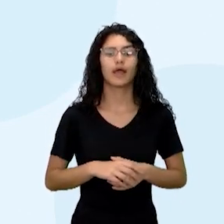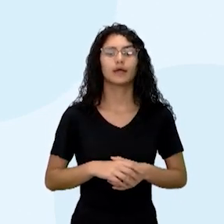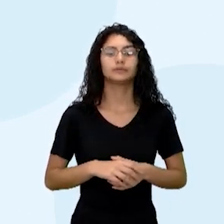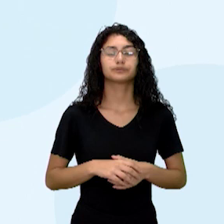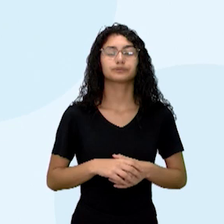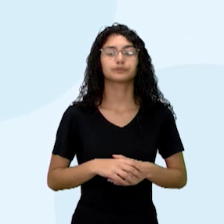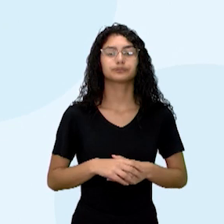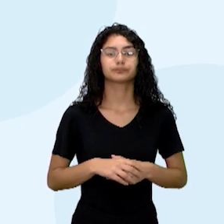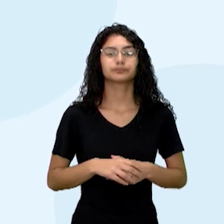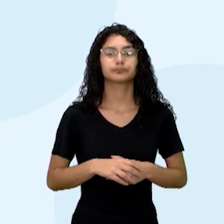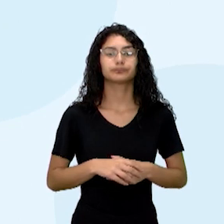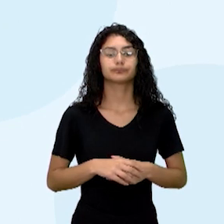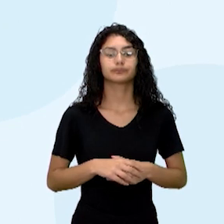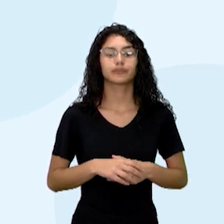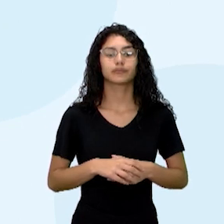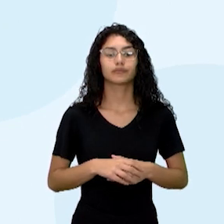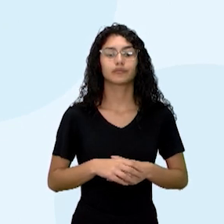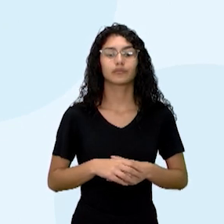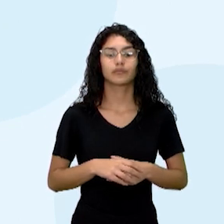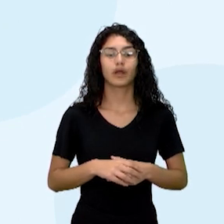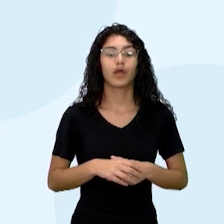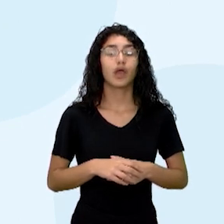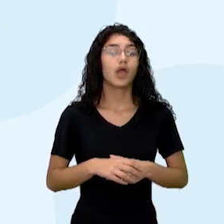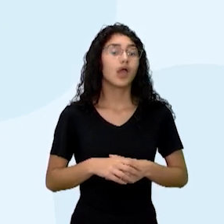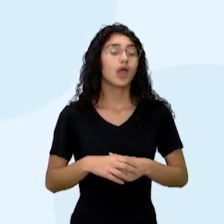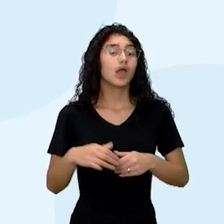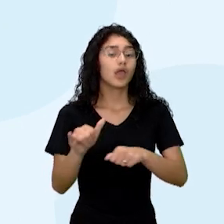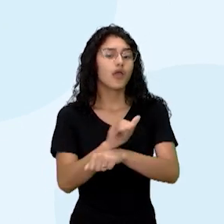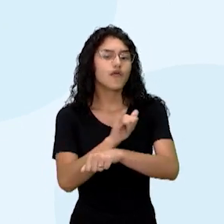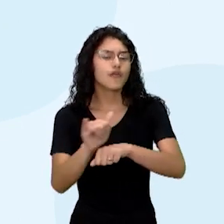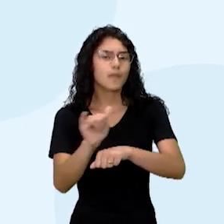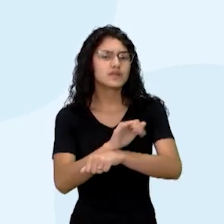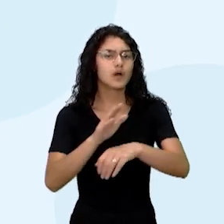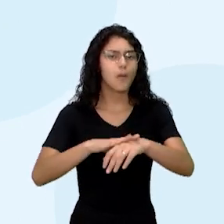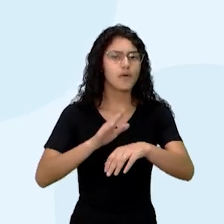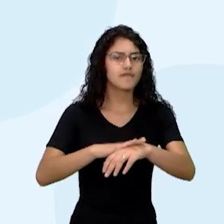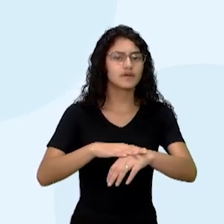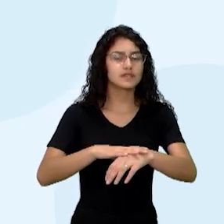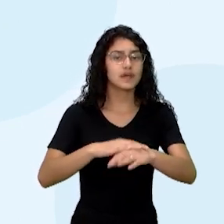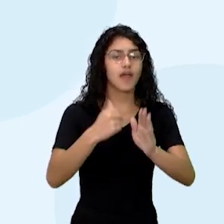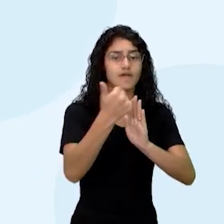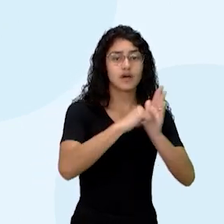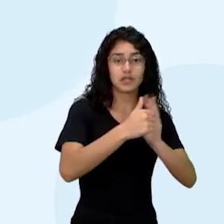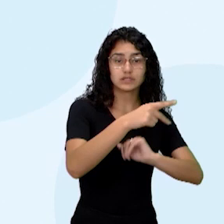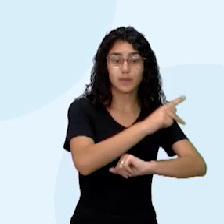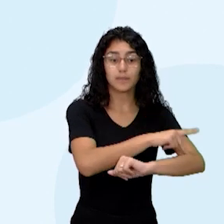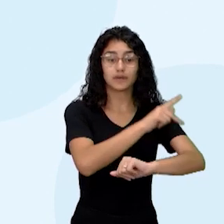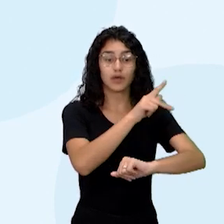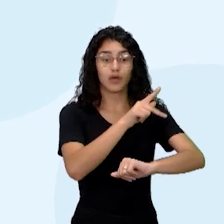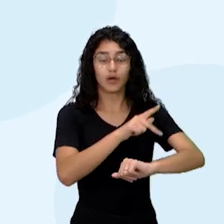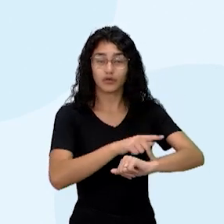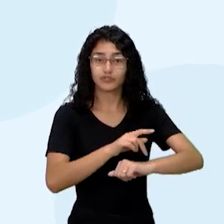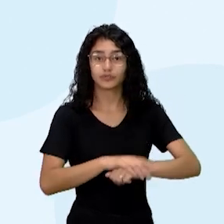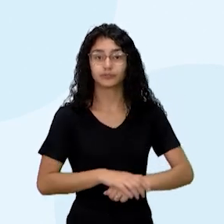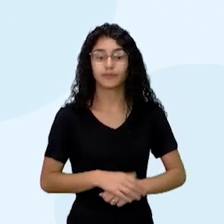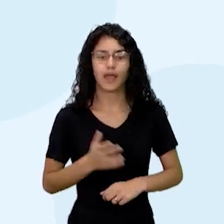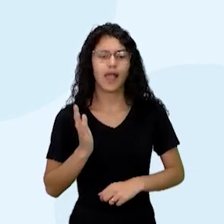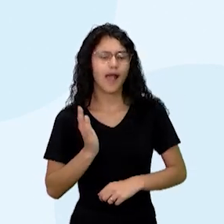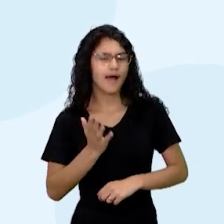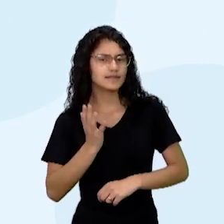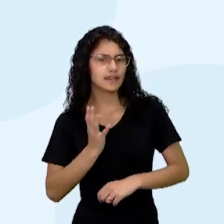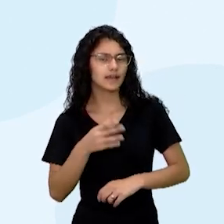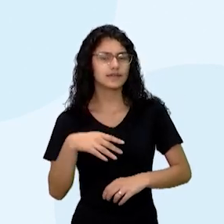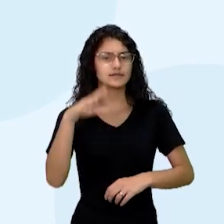informação que os professores podem utilizar para realizar o processo de avaliação pedagógica. Vamos falar um pouquinho sobre a